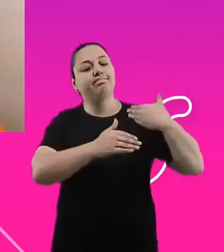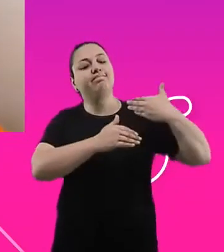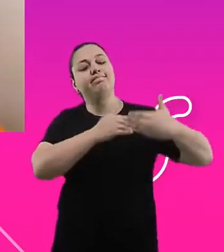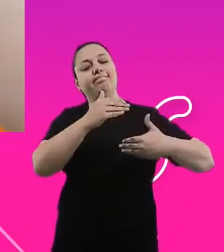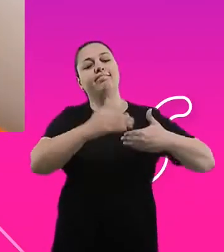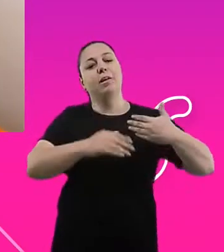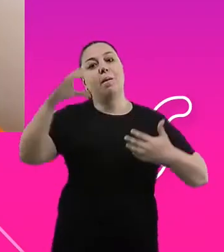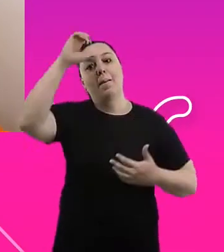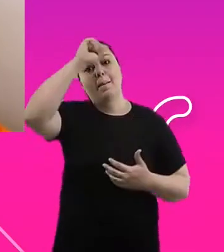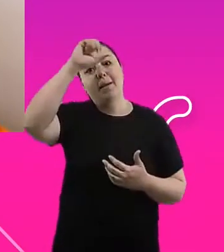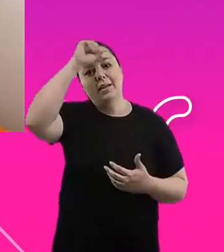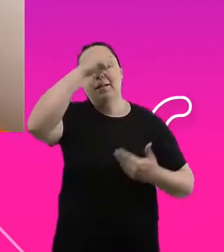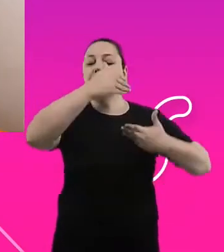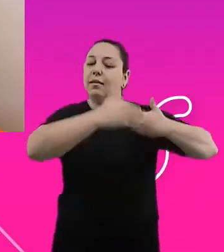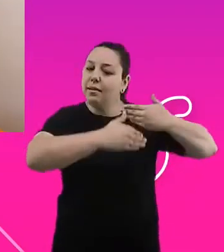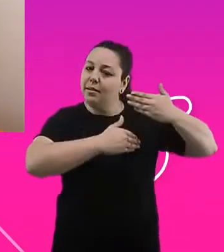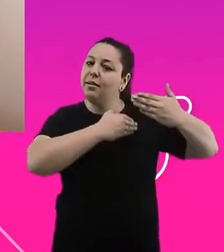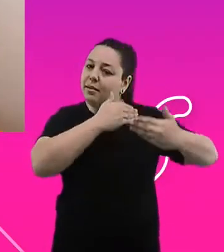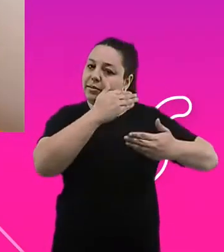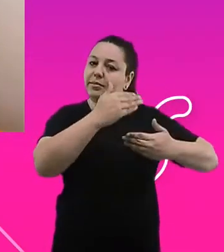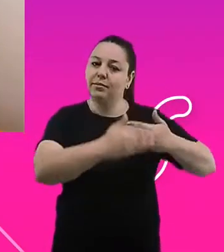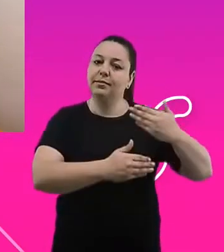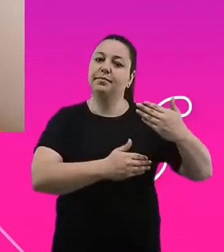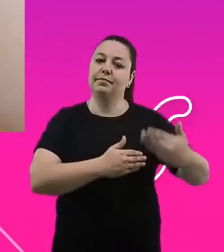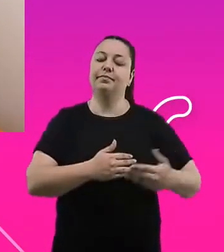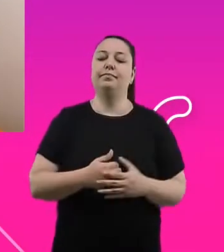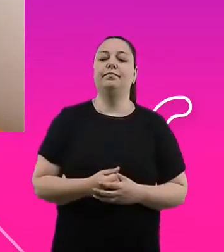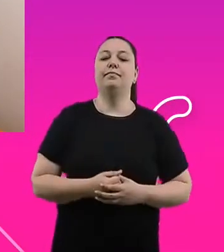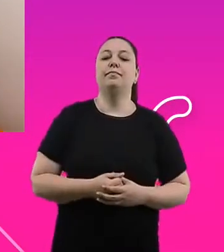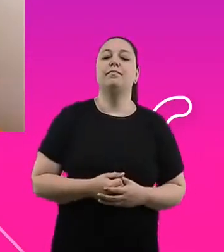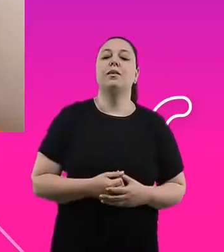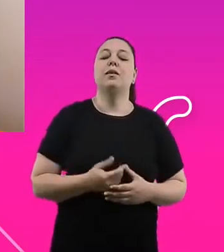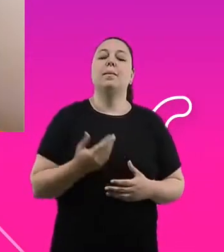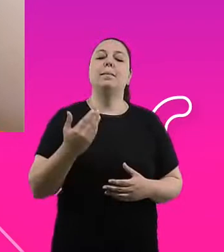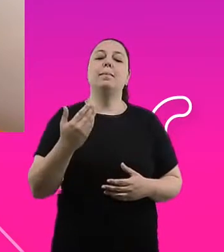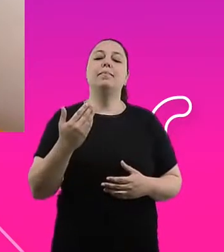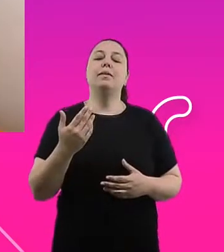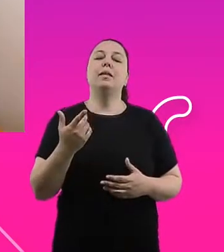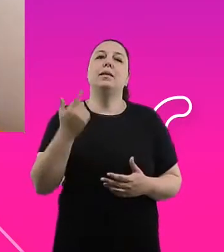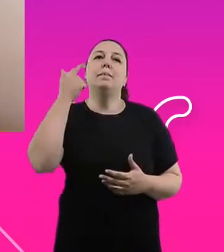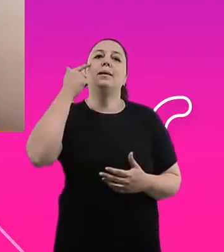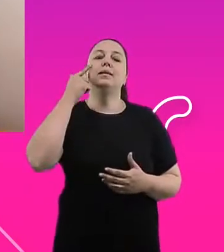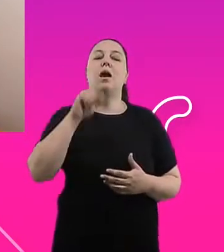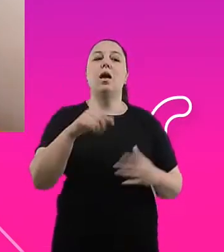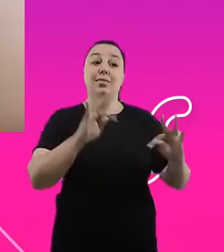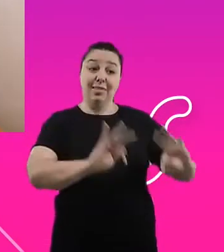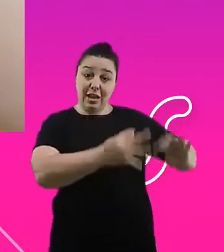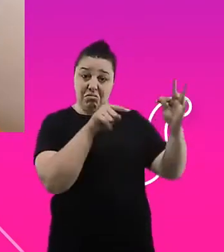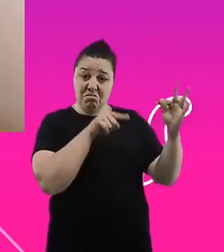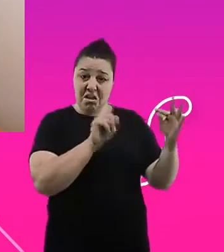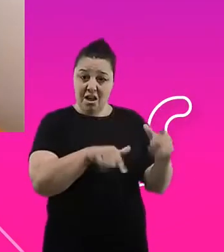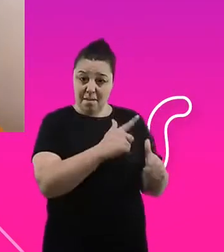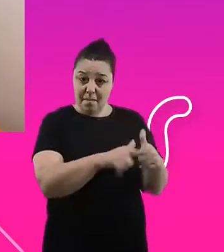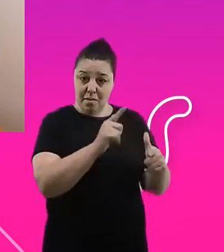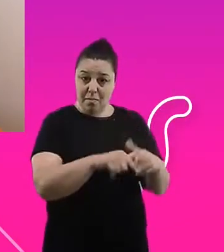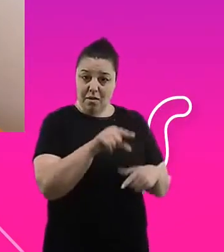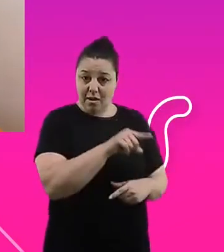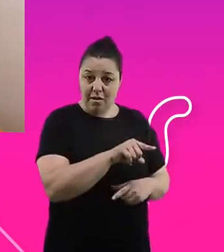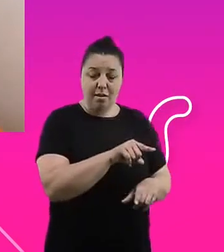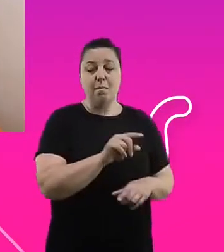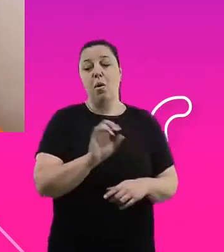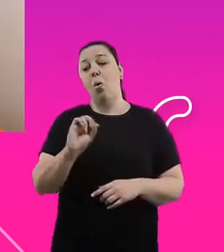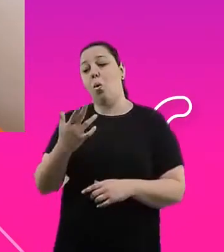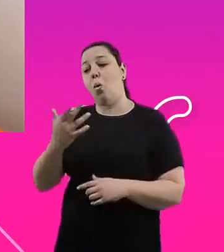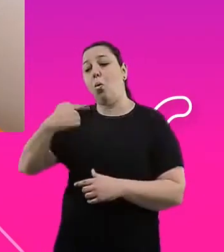com as tecnologias. Até outro dia a gente ouvia que o problema não era a tecnologia, não era a ferramenta, era a gente, a forma como a